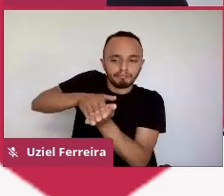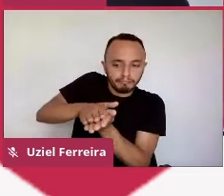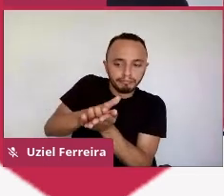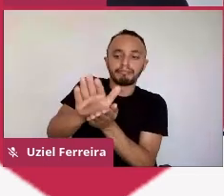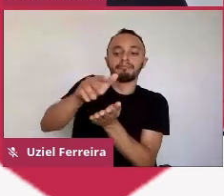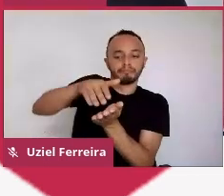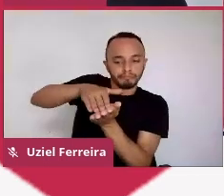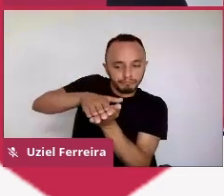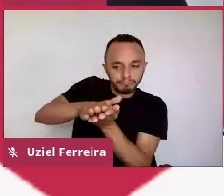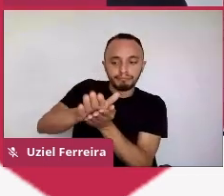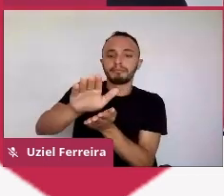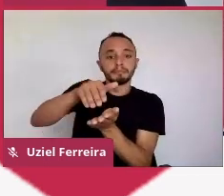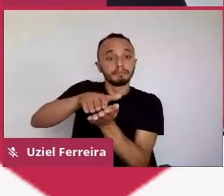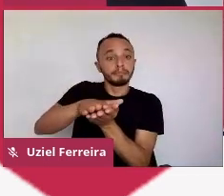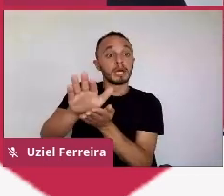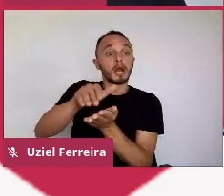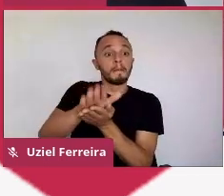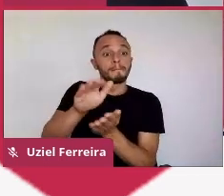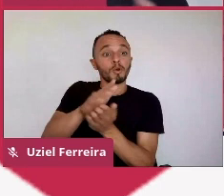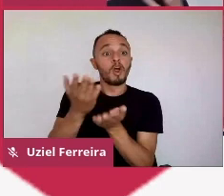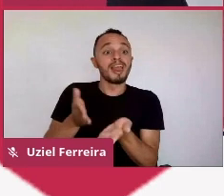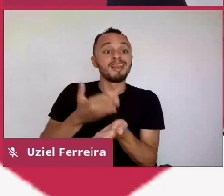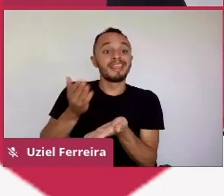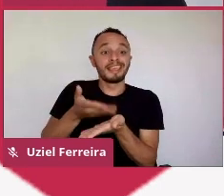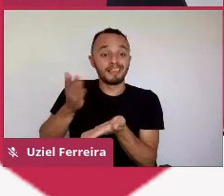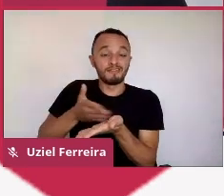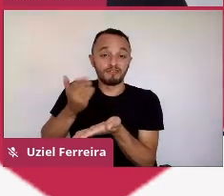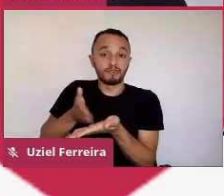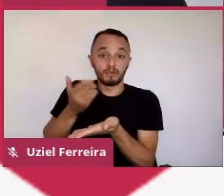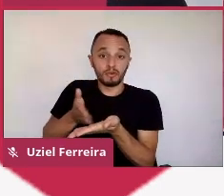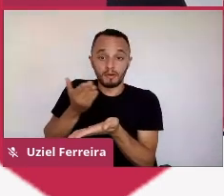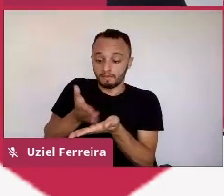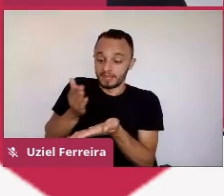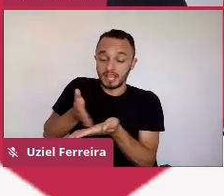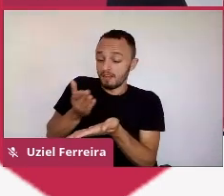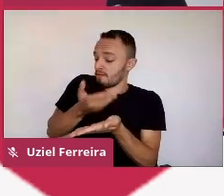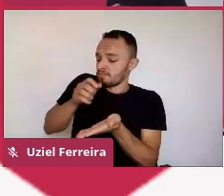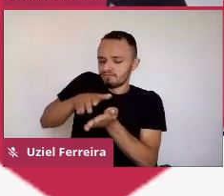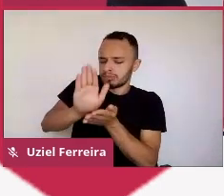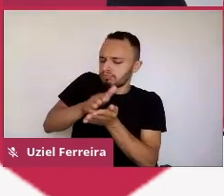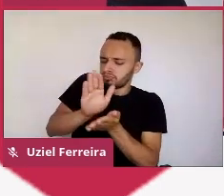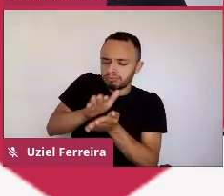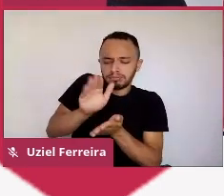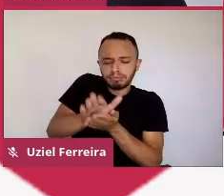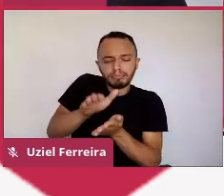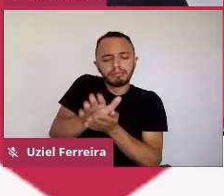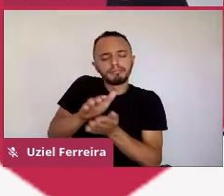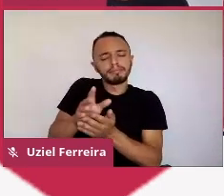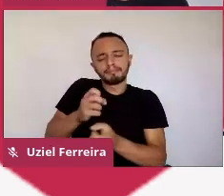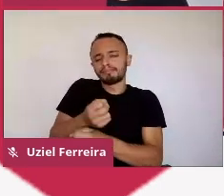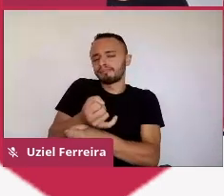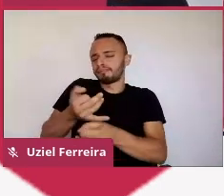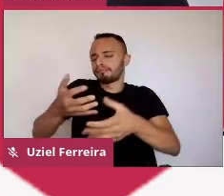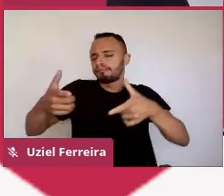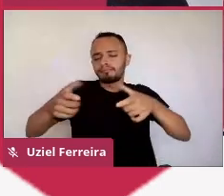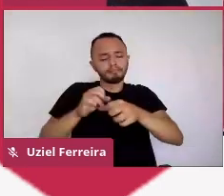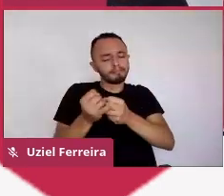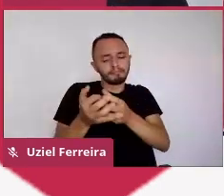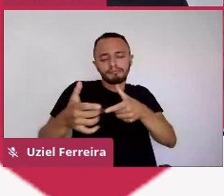livros. Então, a xilo passa a ter um papel muito importante dentro da imprensa, e essa